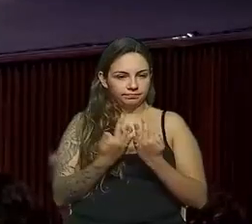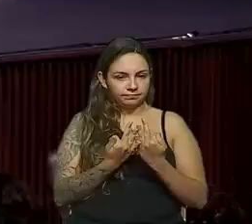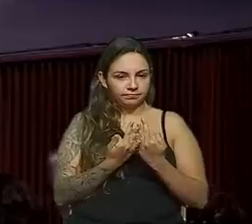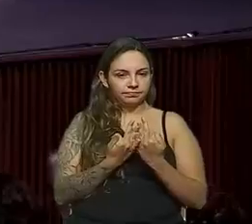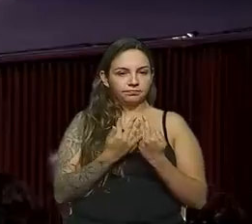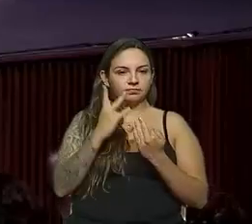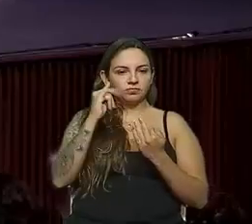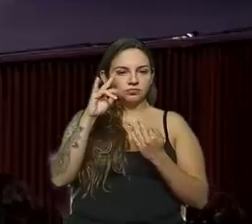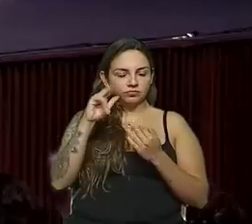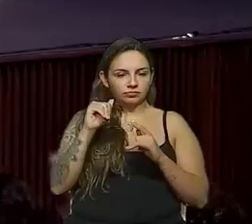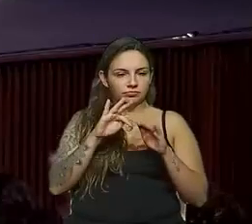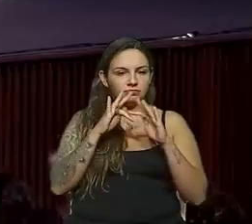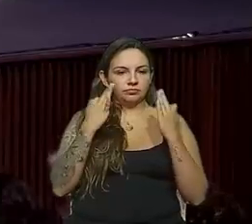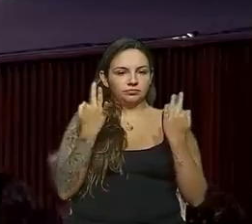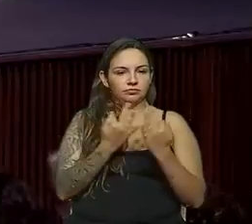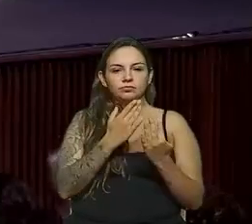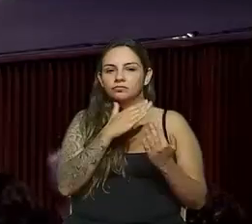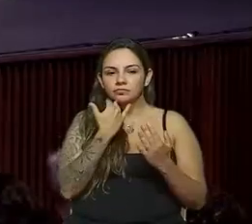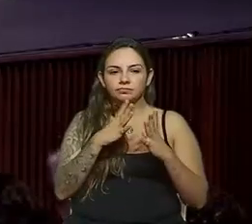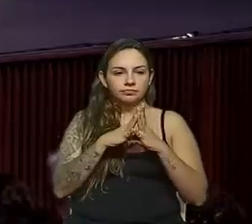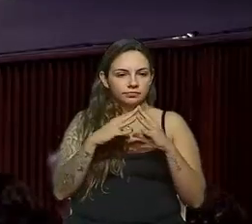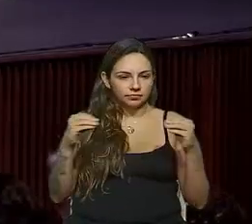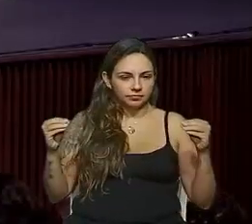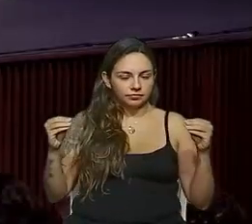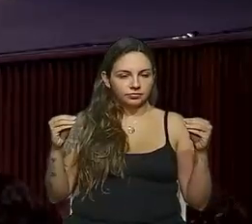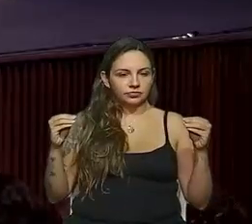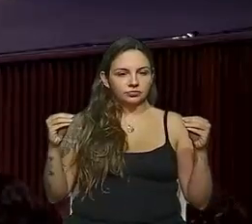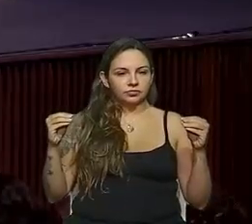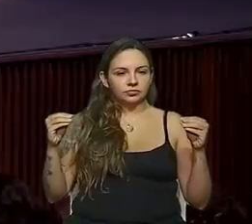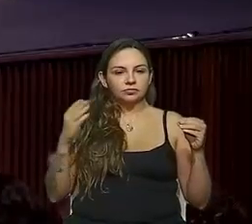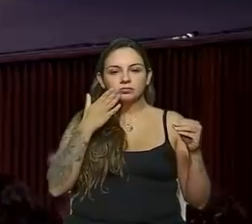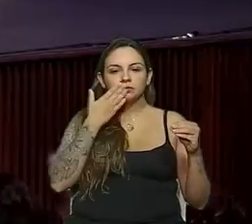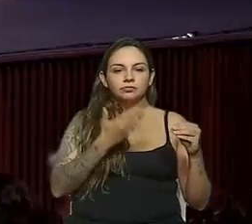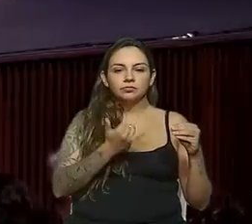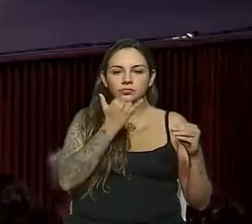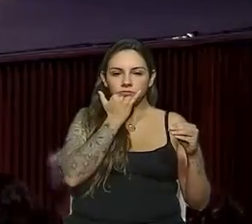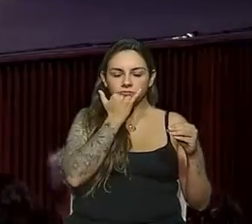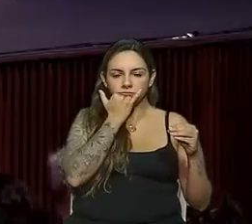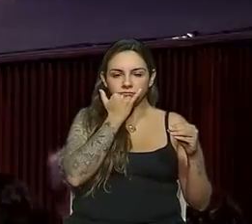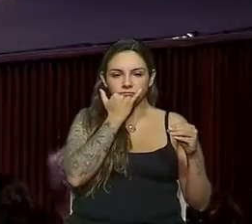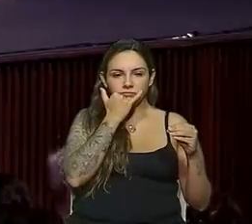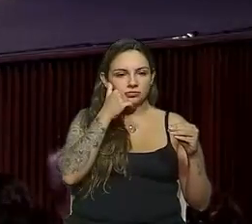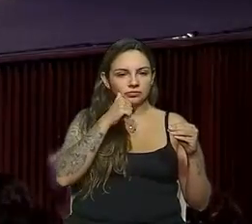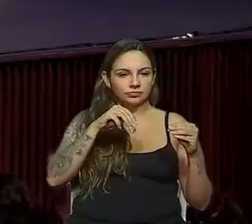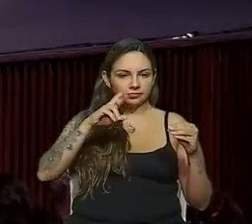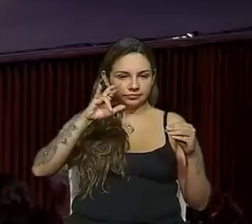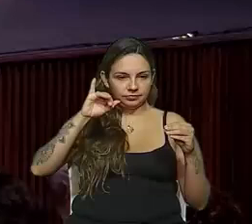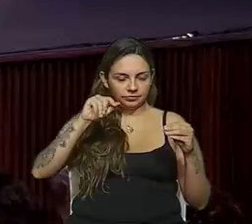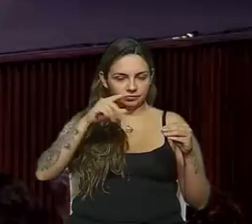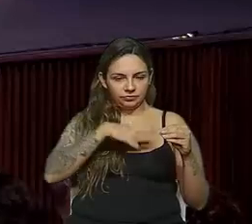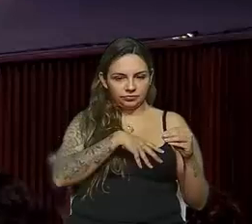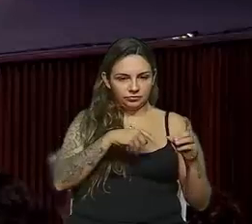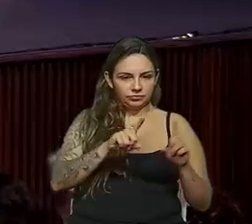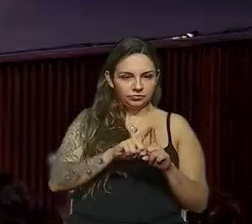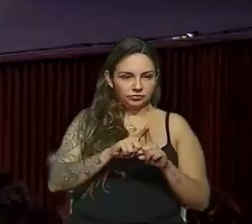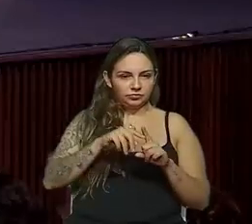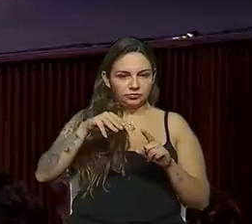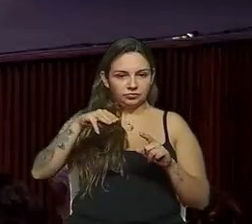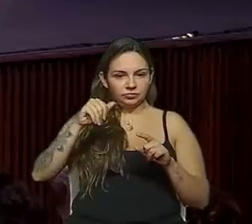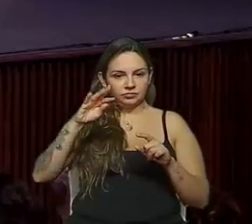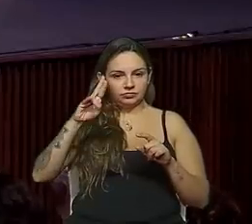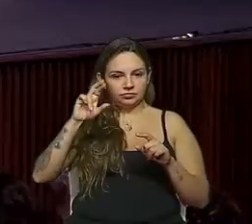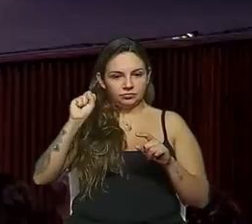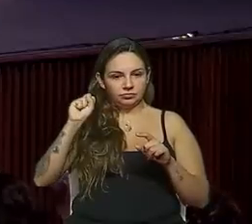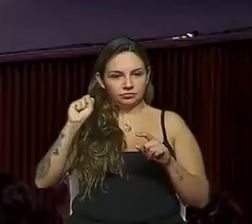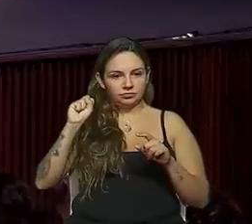família Paiva, às famílias de mortos e desaparecidos. Pediu perdão a Miriam Leitão e aos filhos Mateus